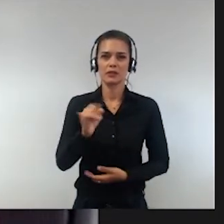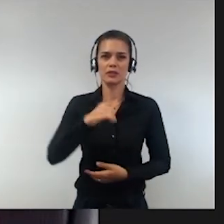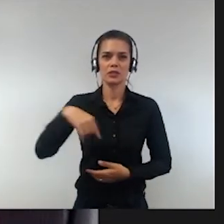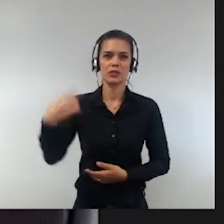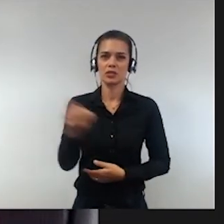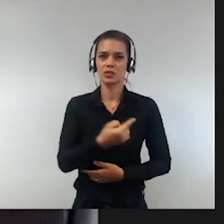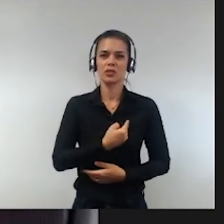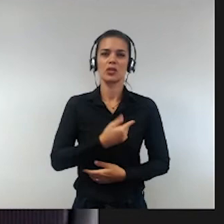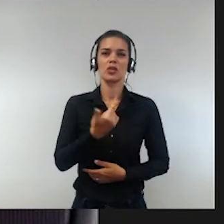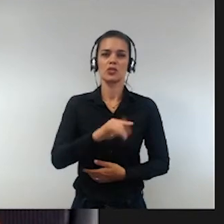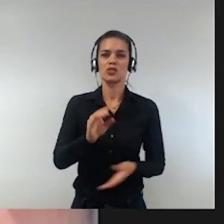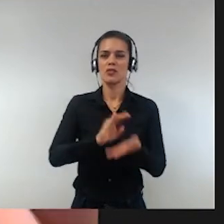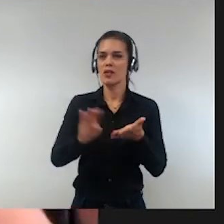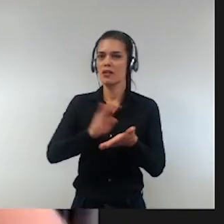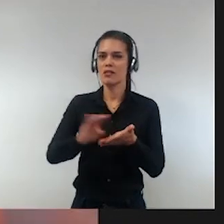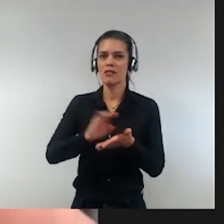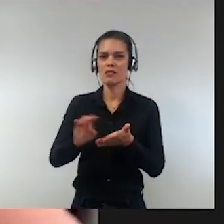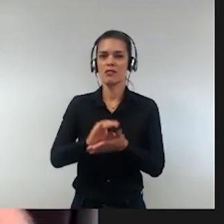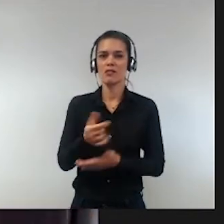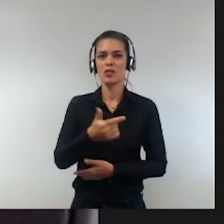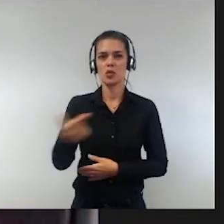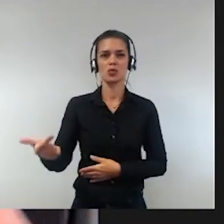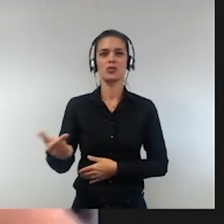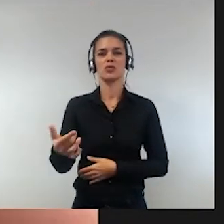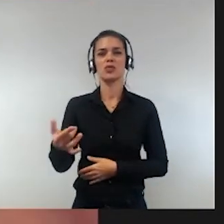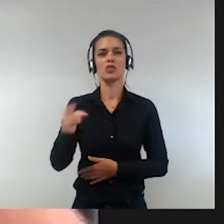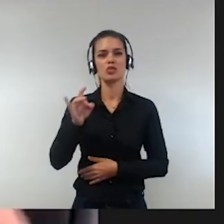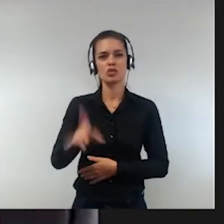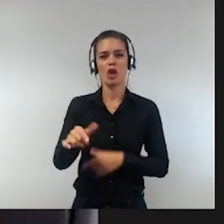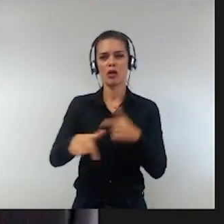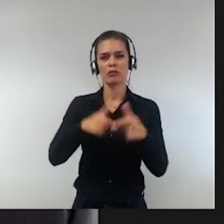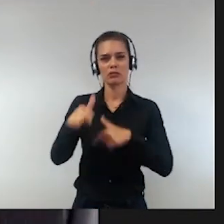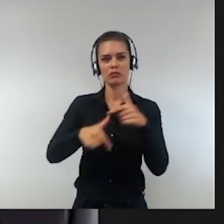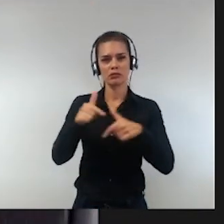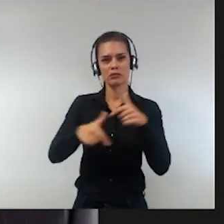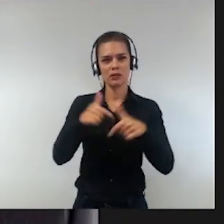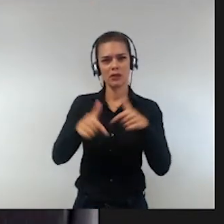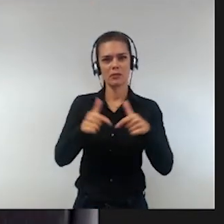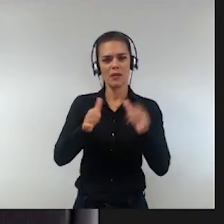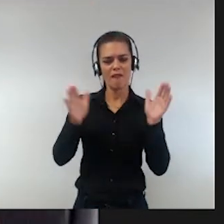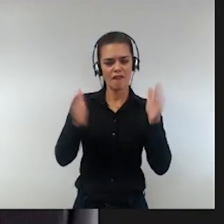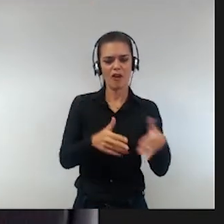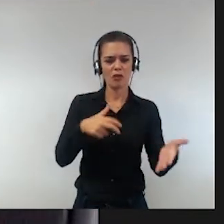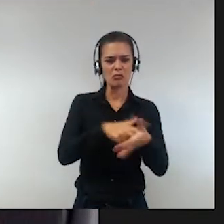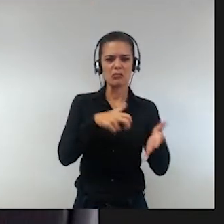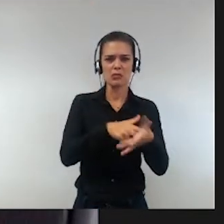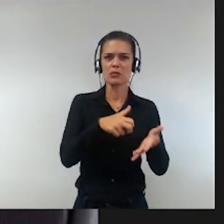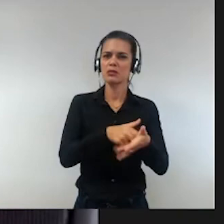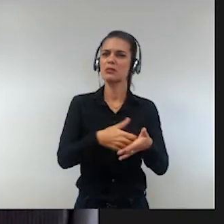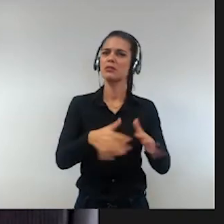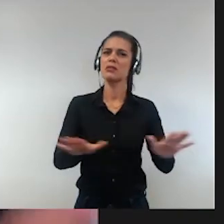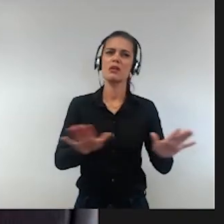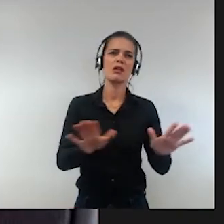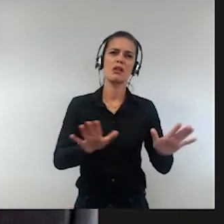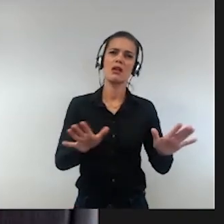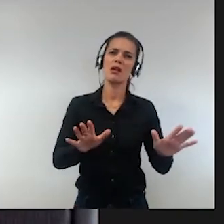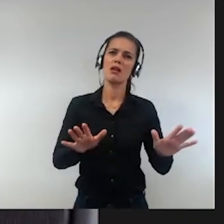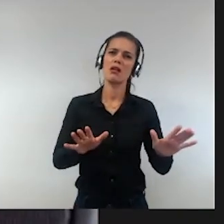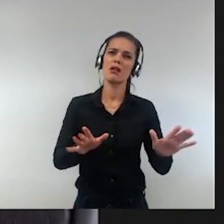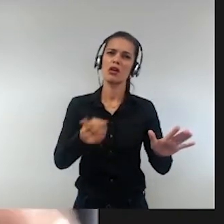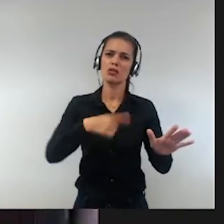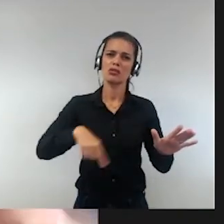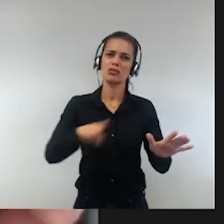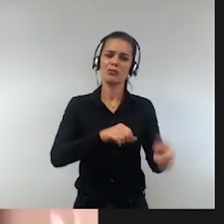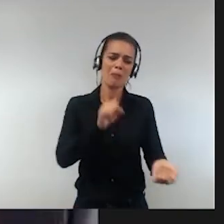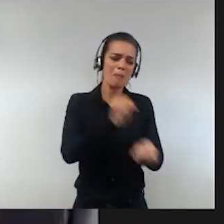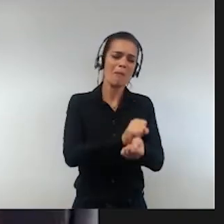tivermos esse investimento, se nós somente atuarmos nas medidas punitivas. Não sairemos do lugar. E não temos saído do